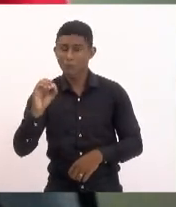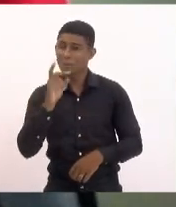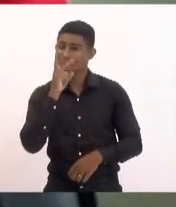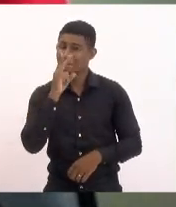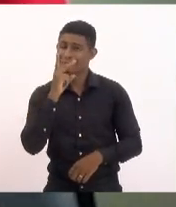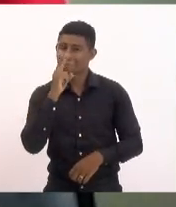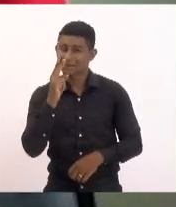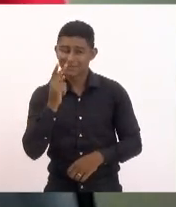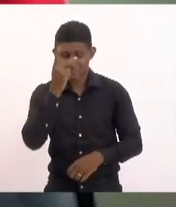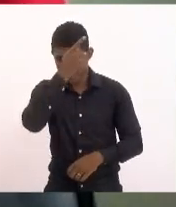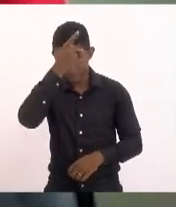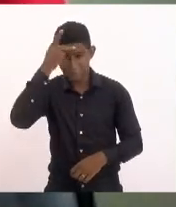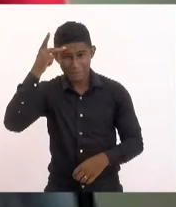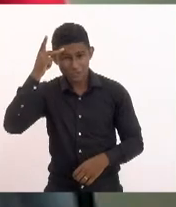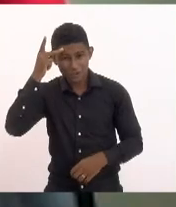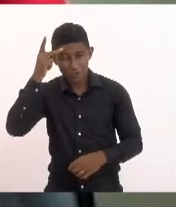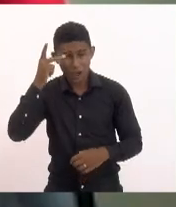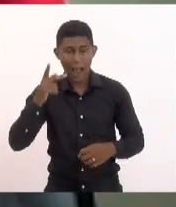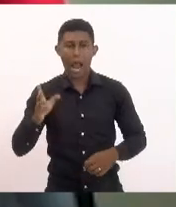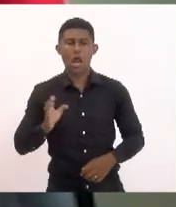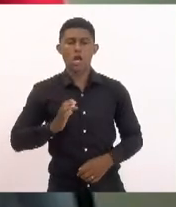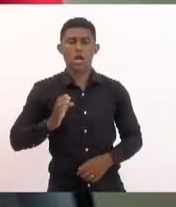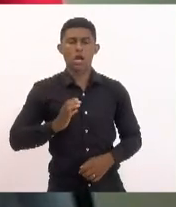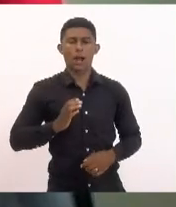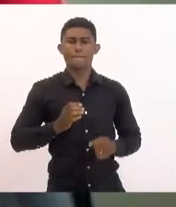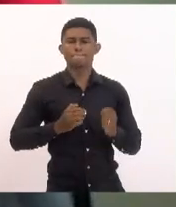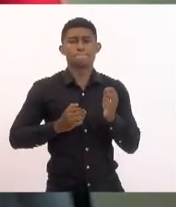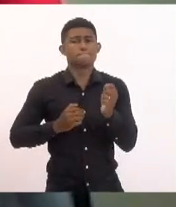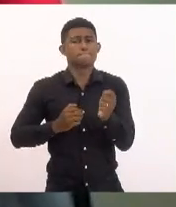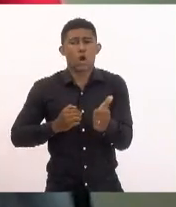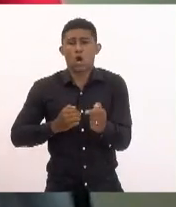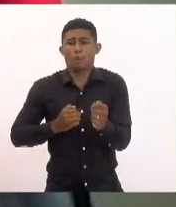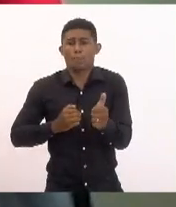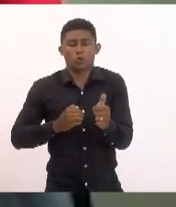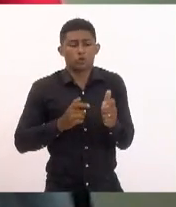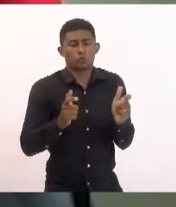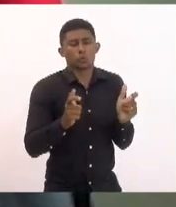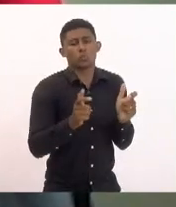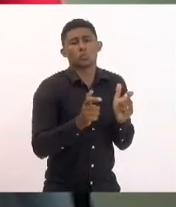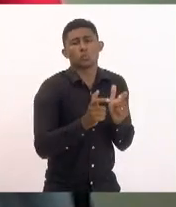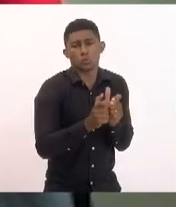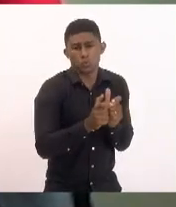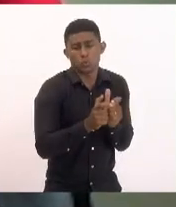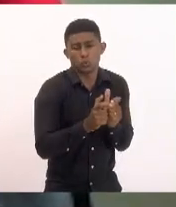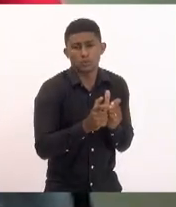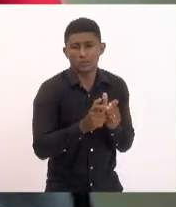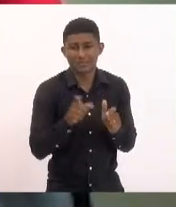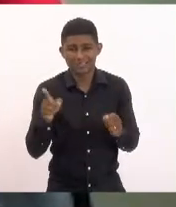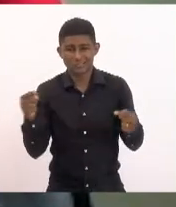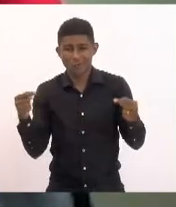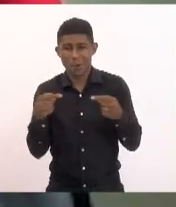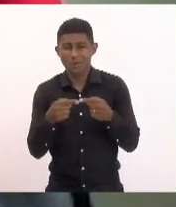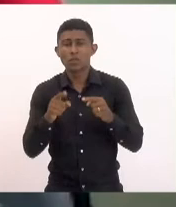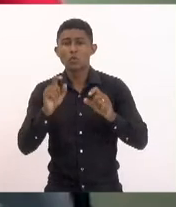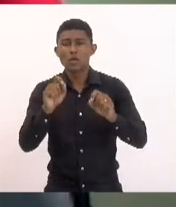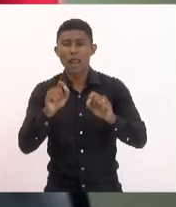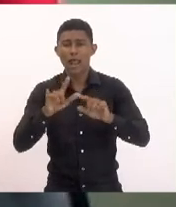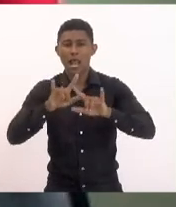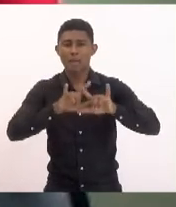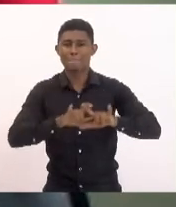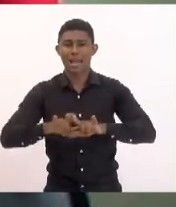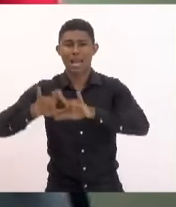de poucas pessoas e muitas dessas pessoas vinculadas a milícias e a facções, né?